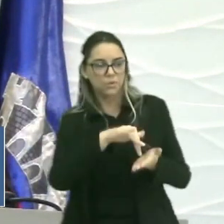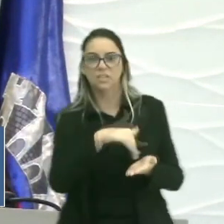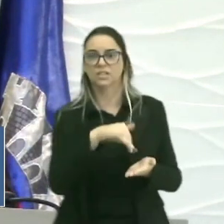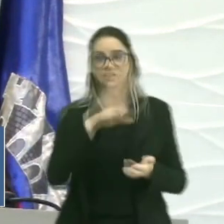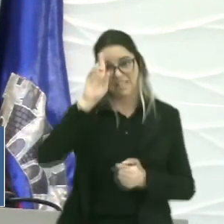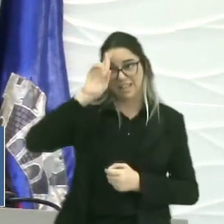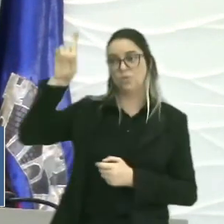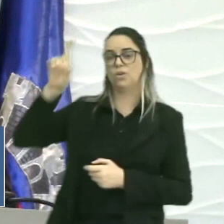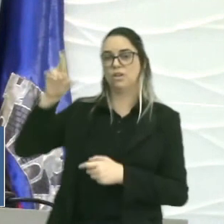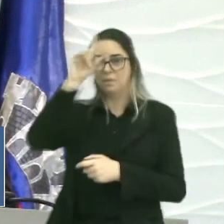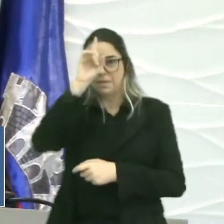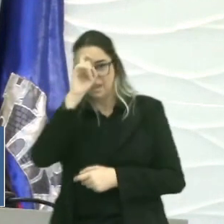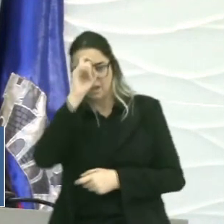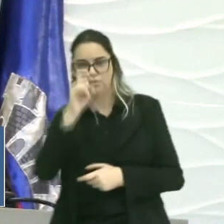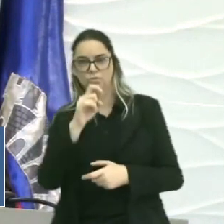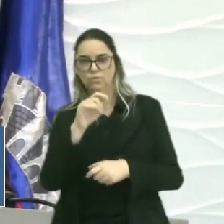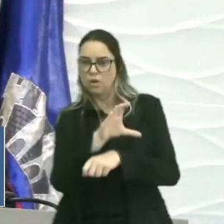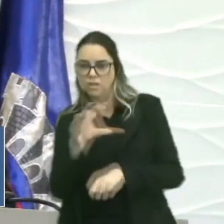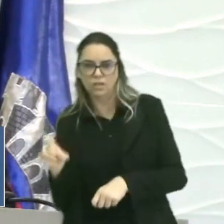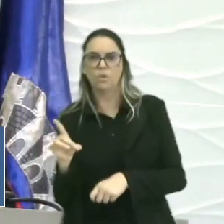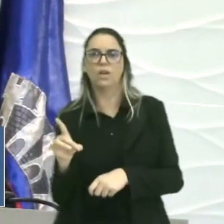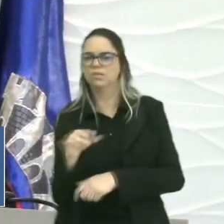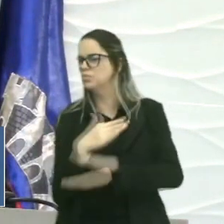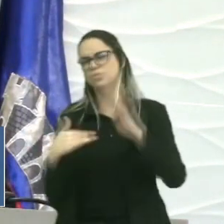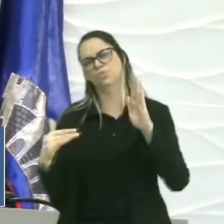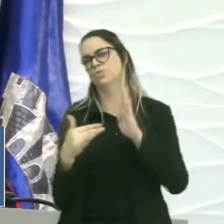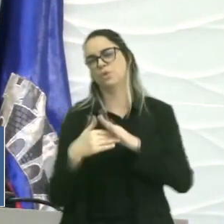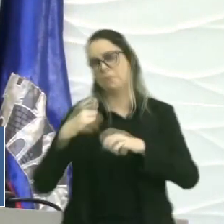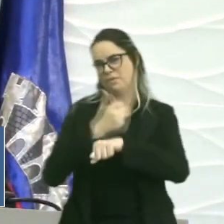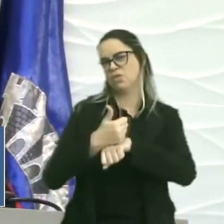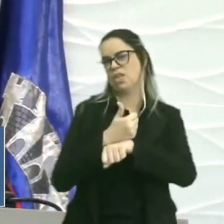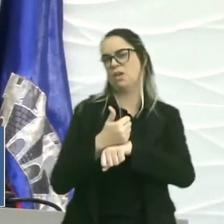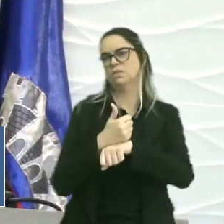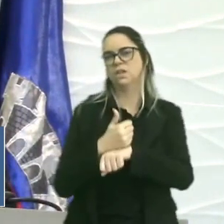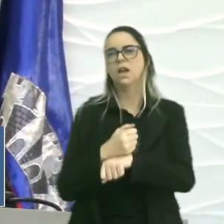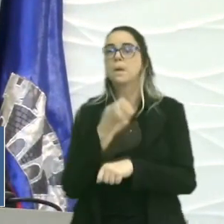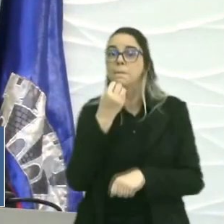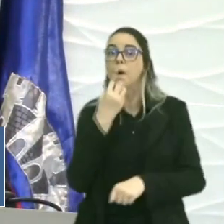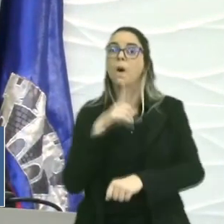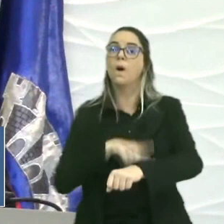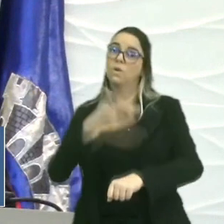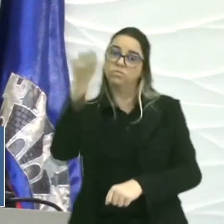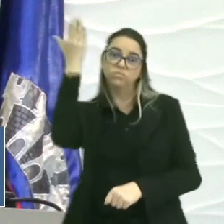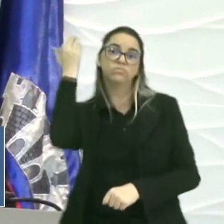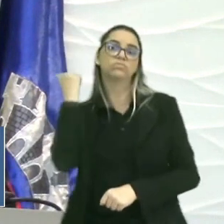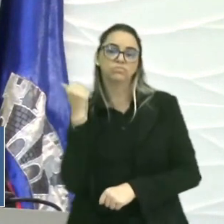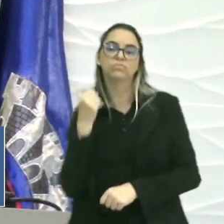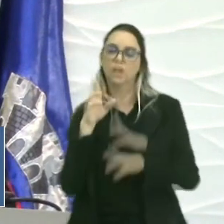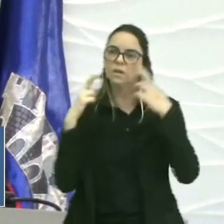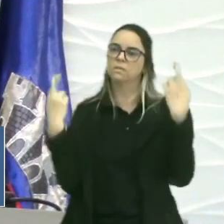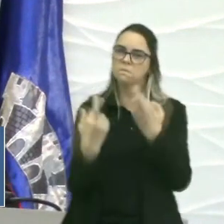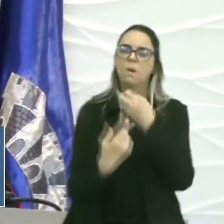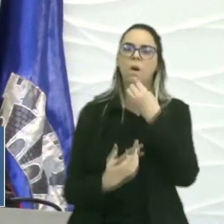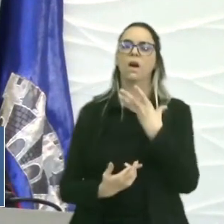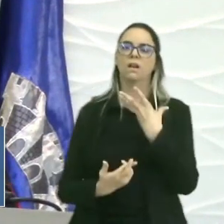do hospital, coordenadora do PNI, onde foi um momento muito produtivo, um momento onde pudemos, junto com